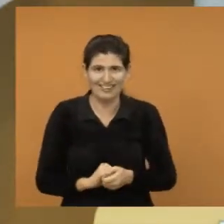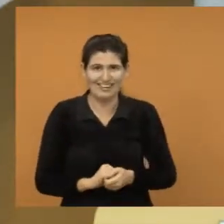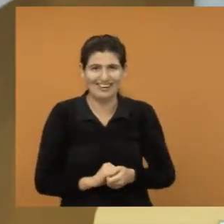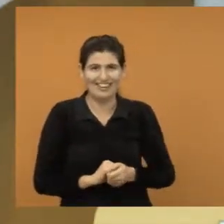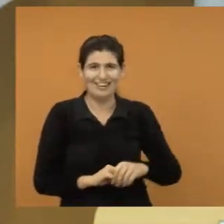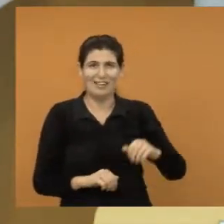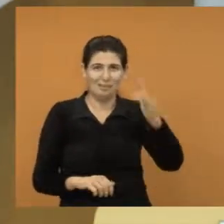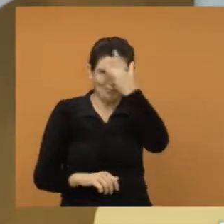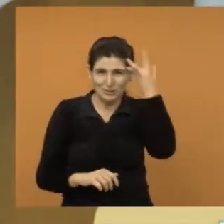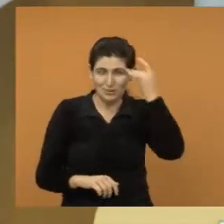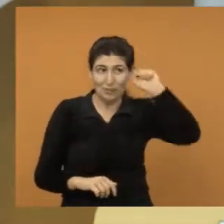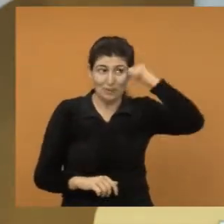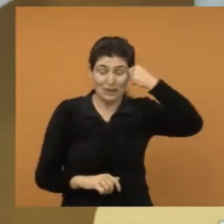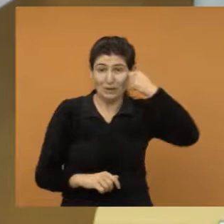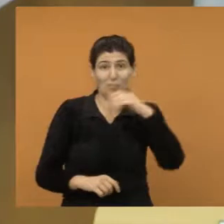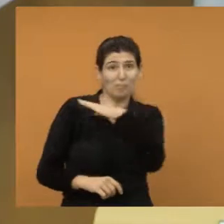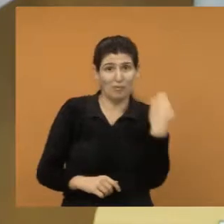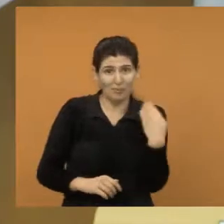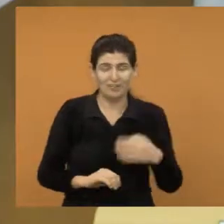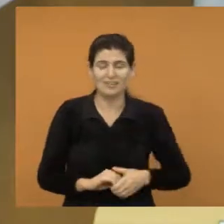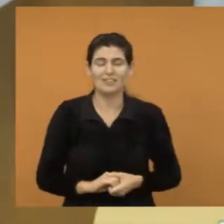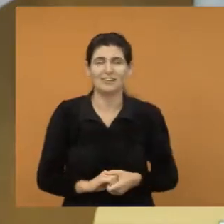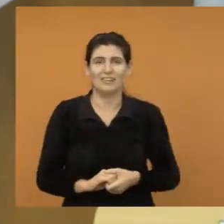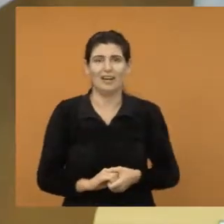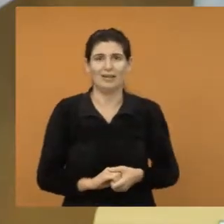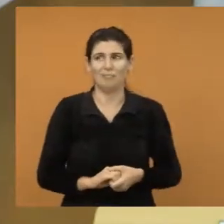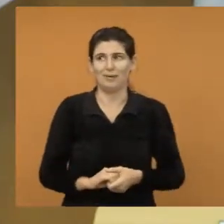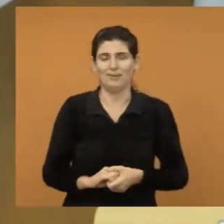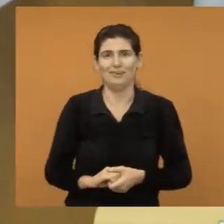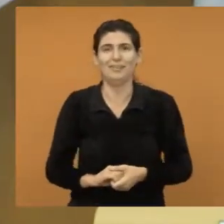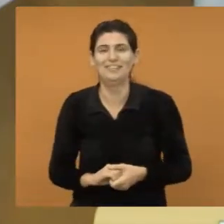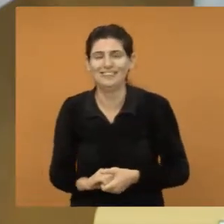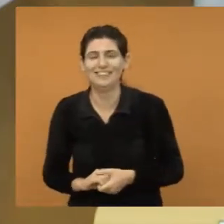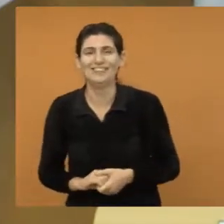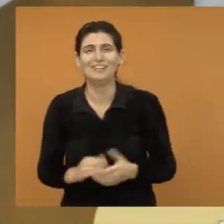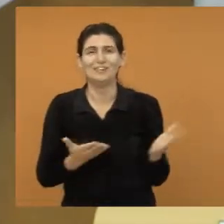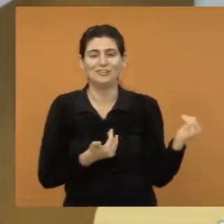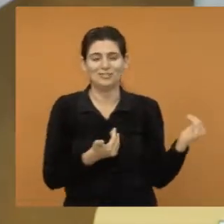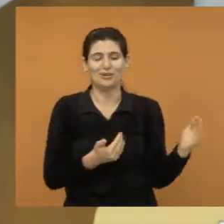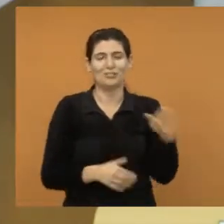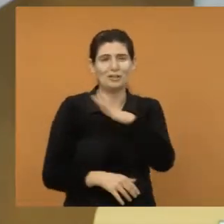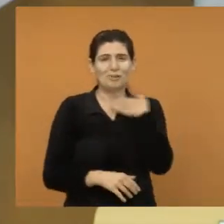negros. São os jovens que encontram na nossa periferia.